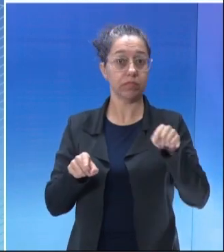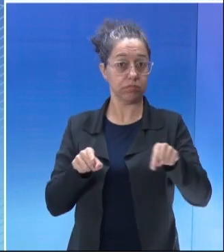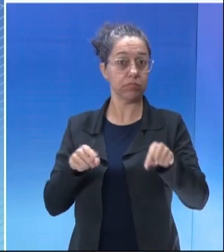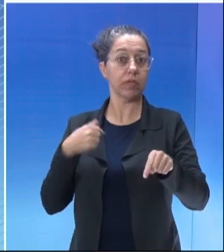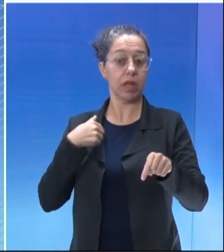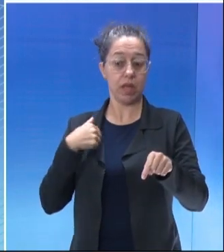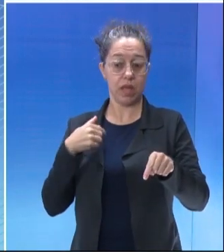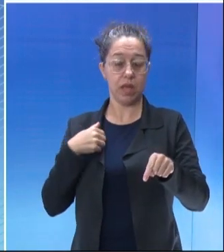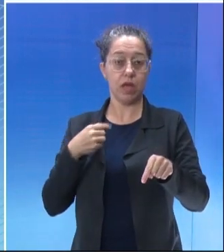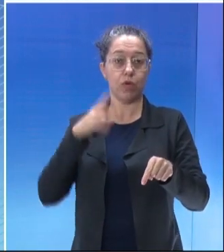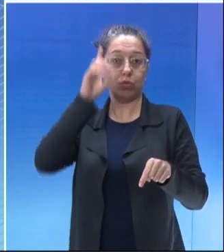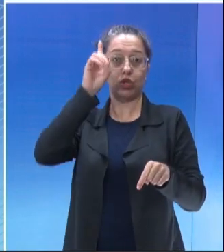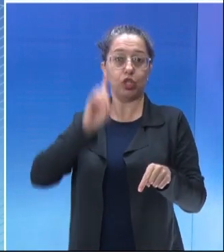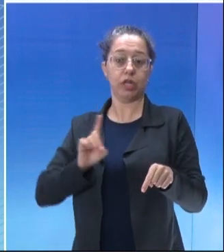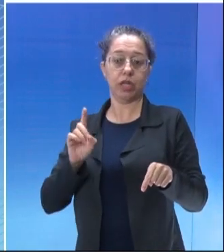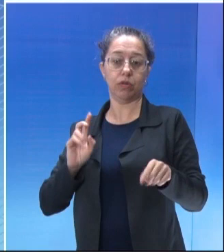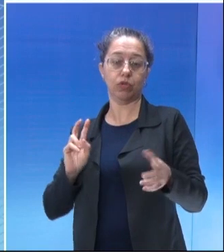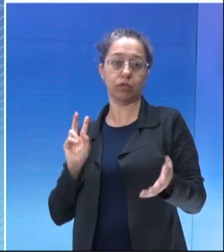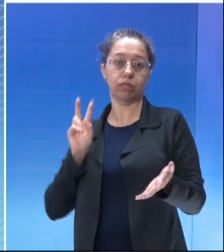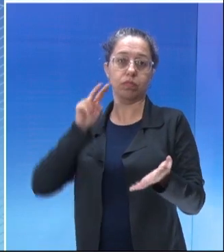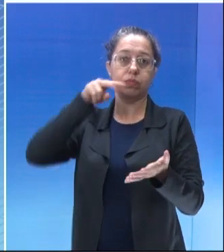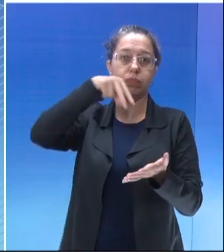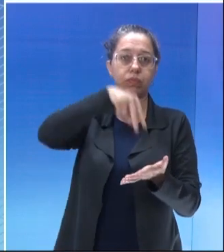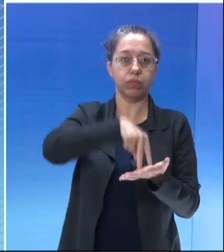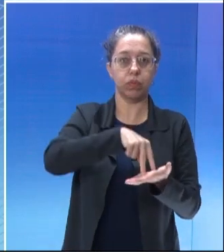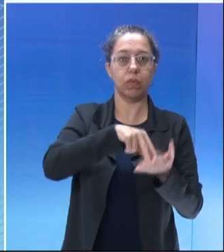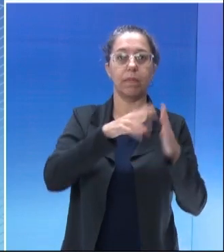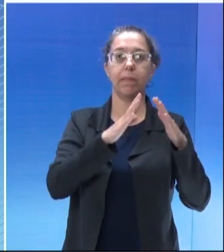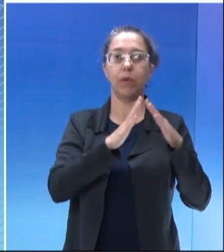de ocupação. É quando eu